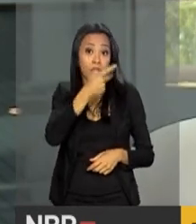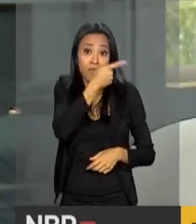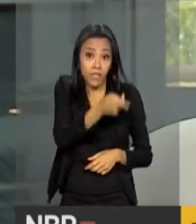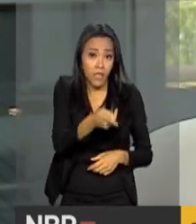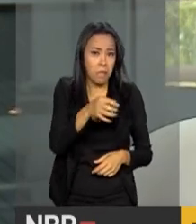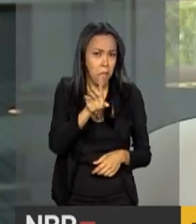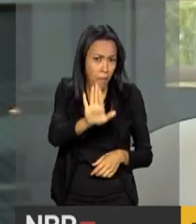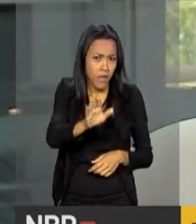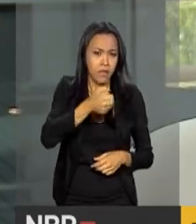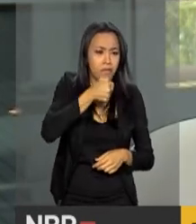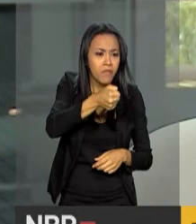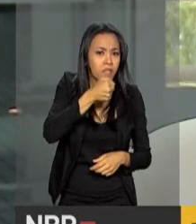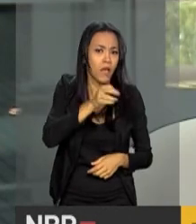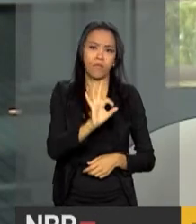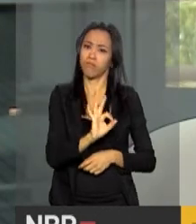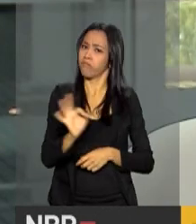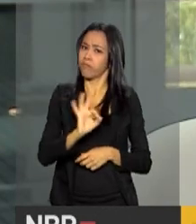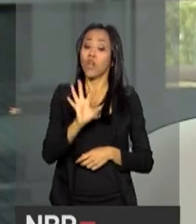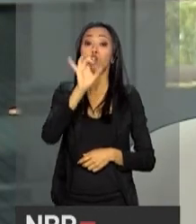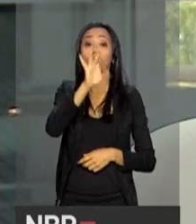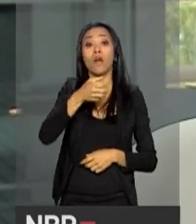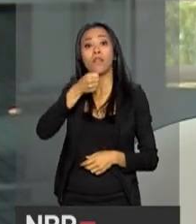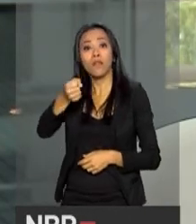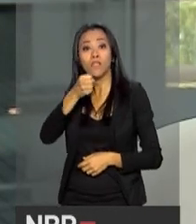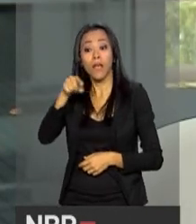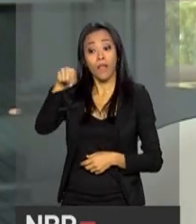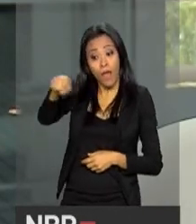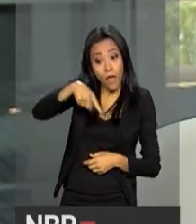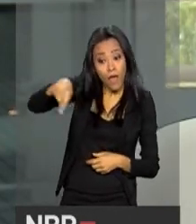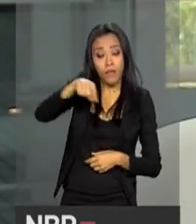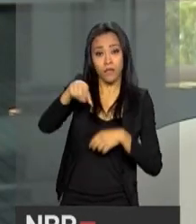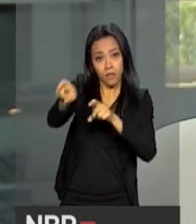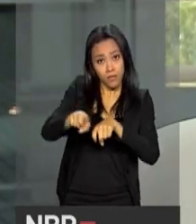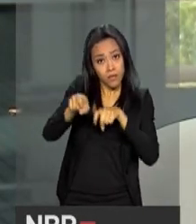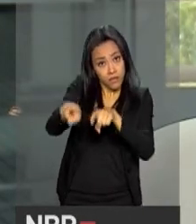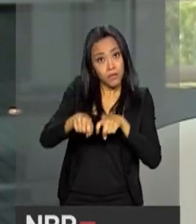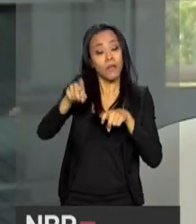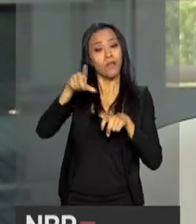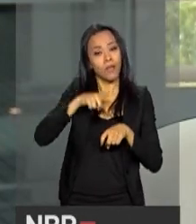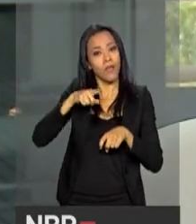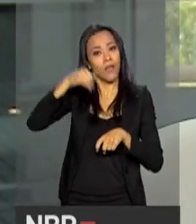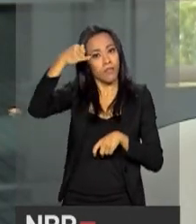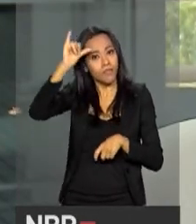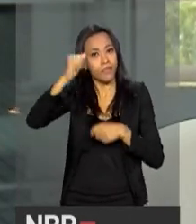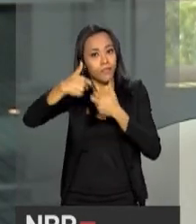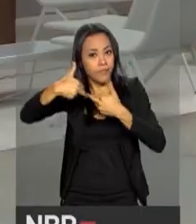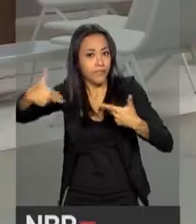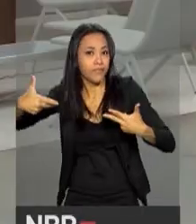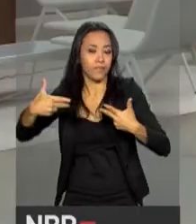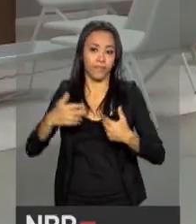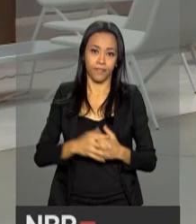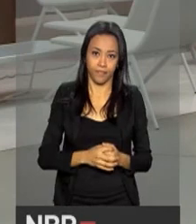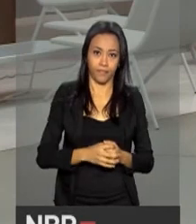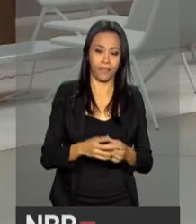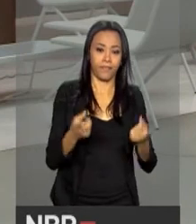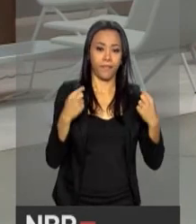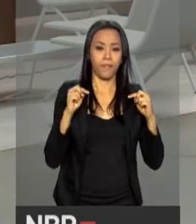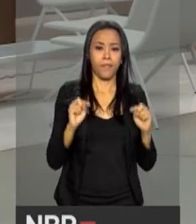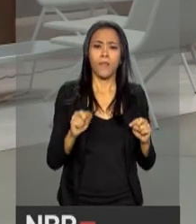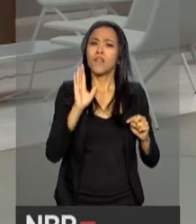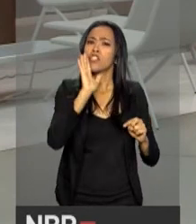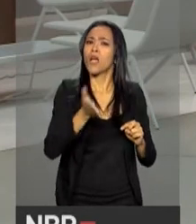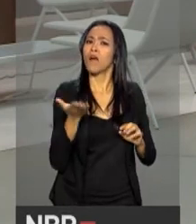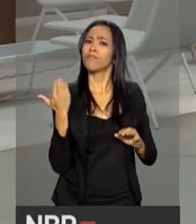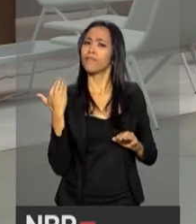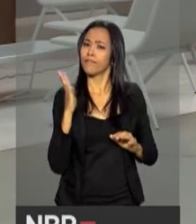entrevistados só serão entrevistados os estabelecimentos ao estabelecimento agropecuário agora a gente já falou no